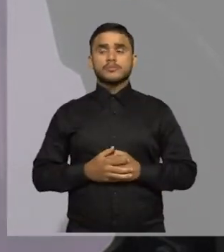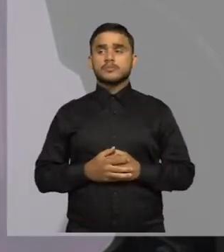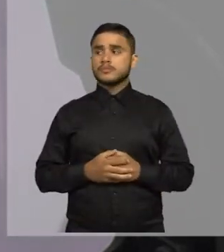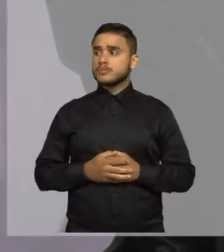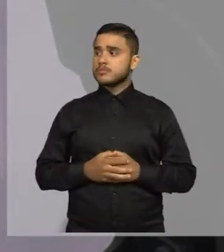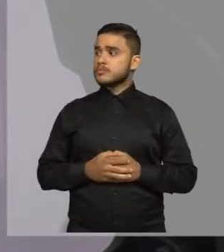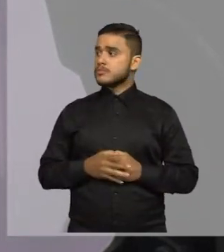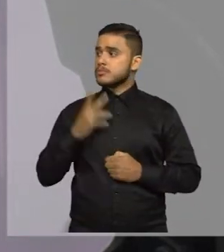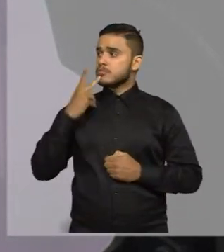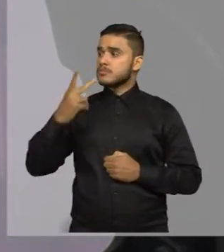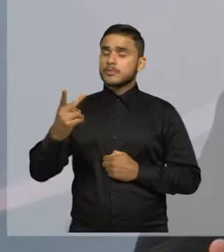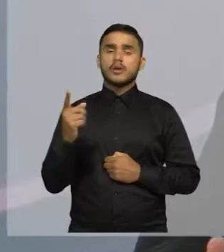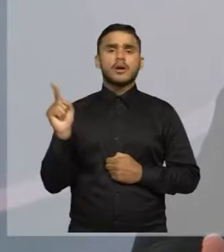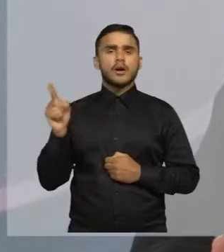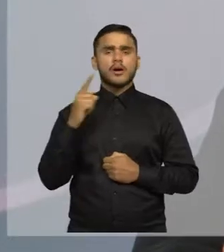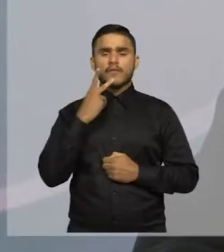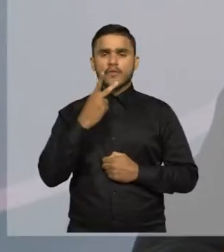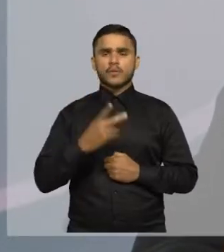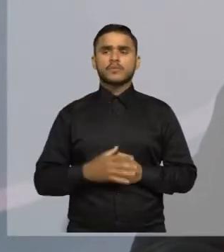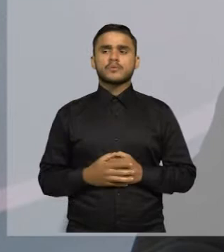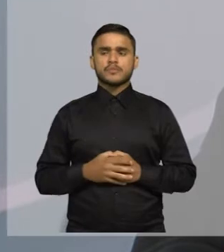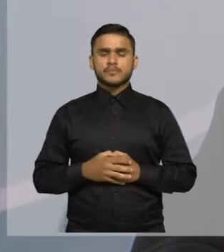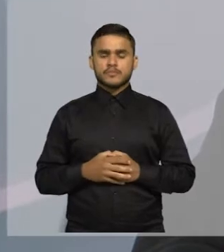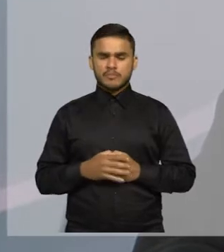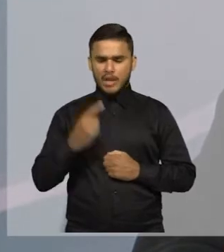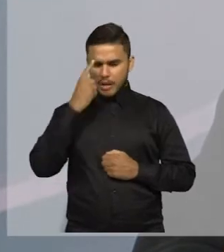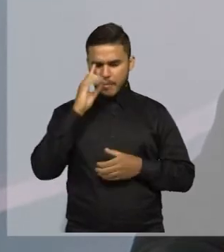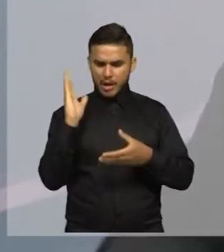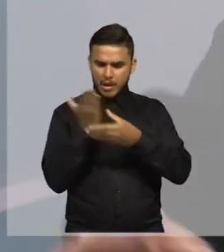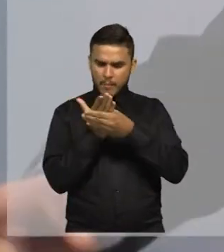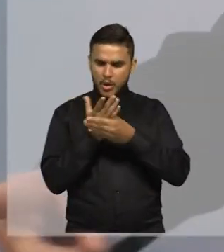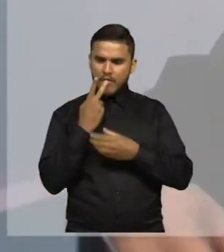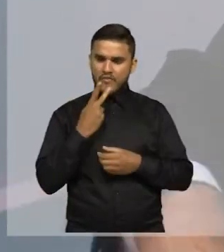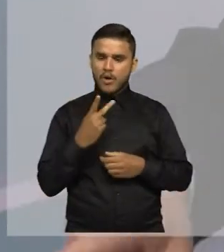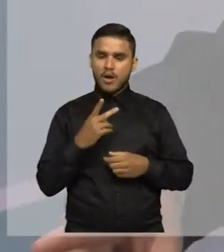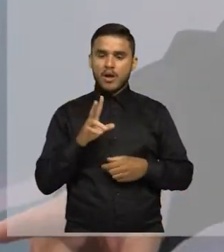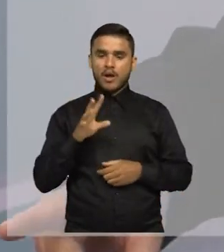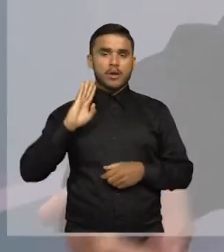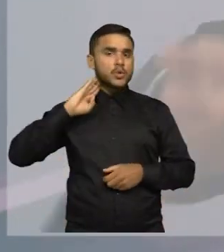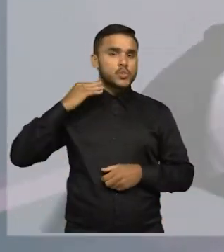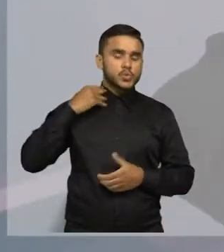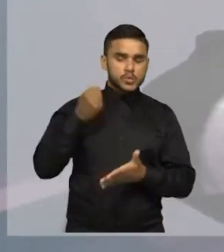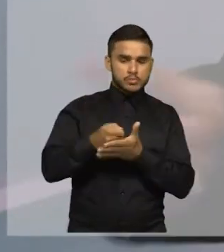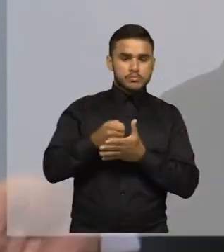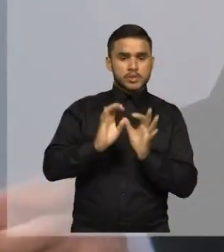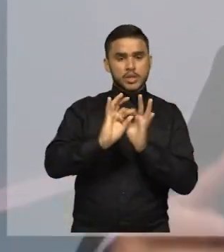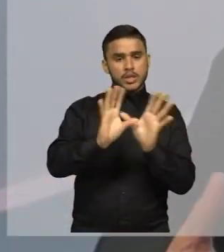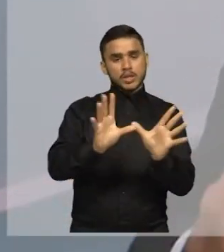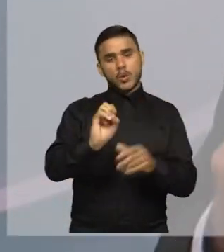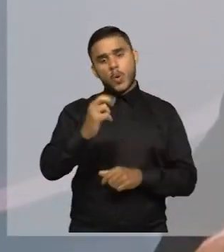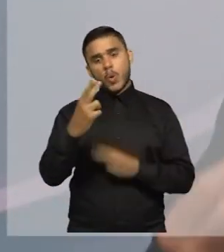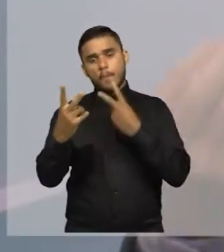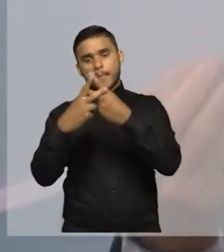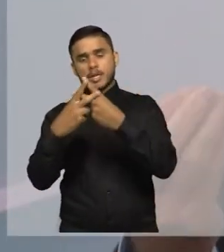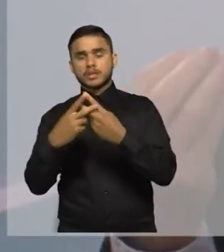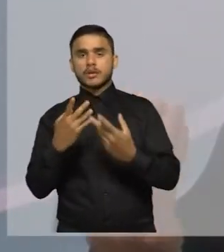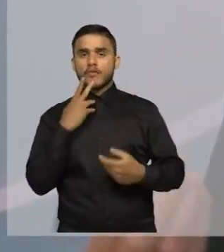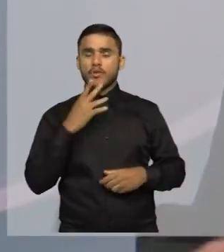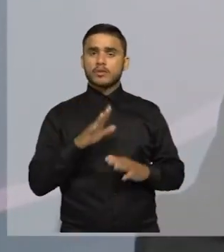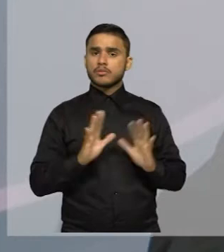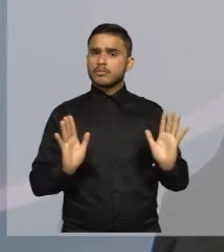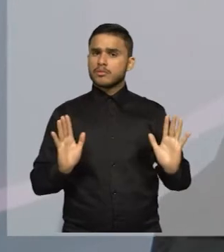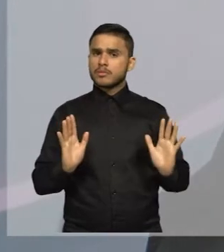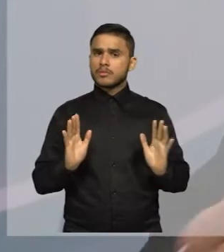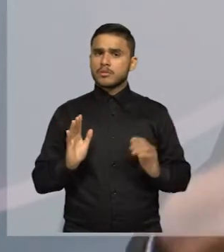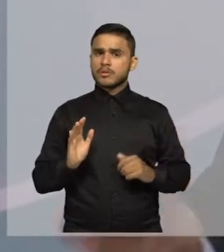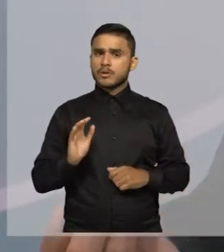outra coisa, acabar com o negócio da audiência de custódia, onde o juiz decide se você vai ficar solto. Tem coisa mais absurda do